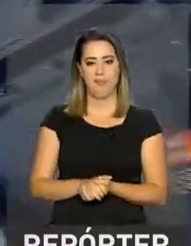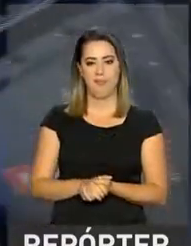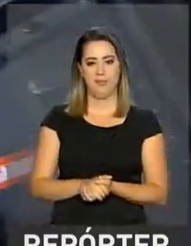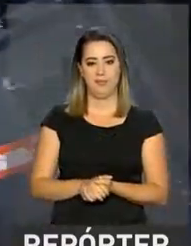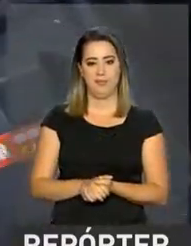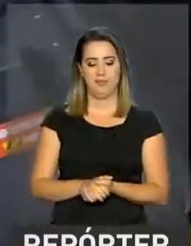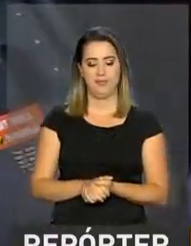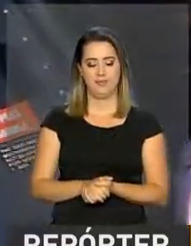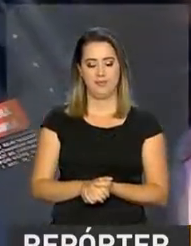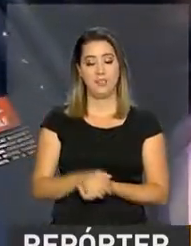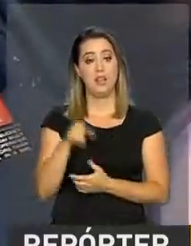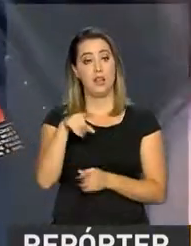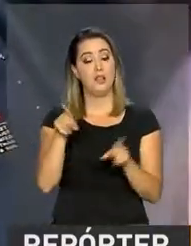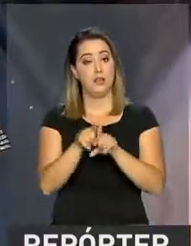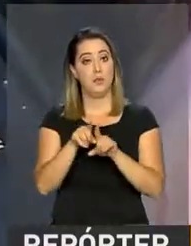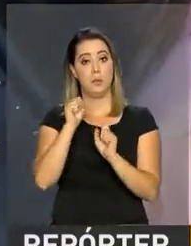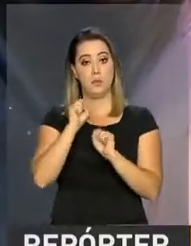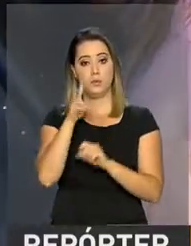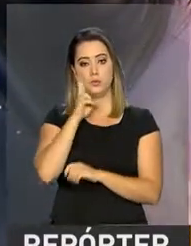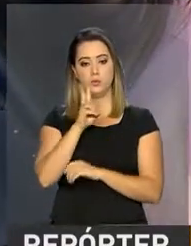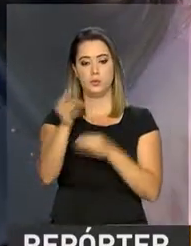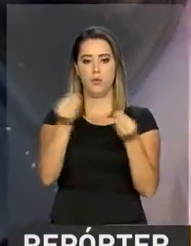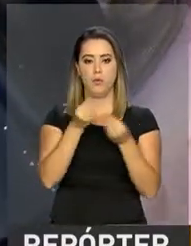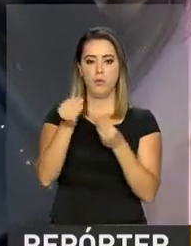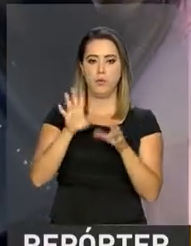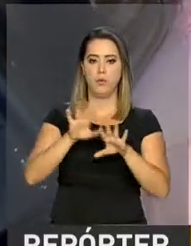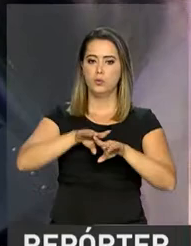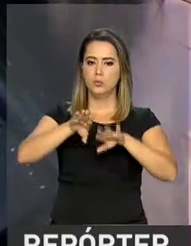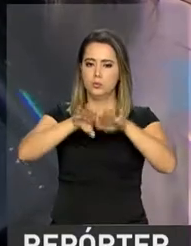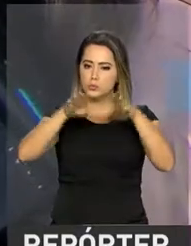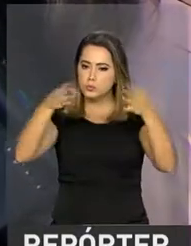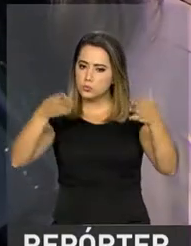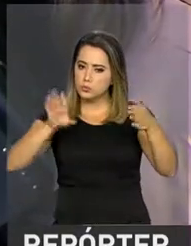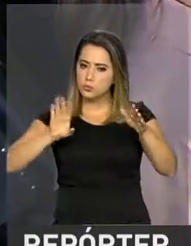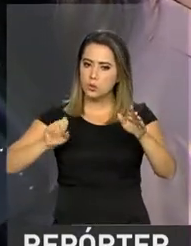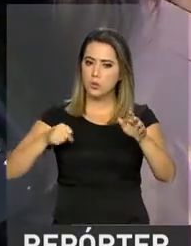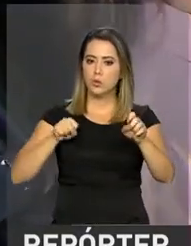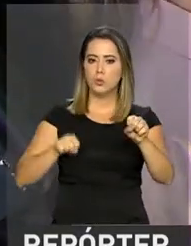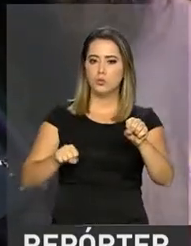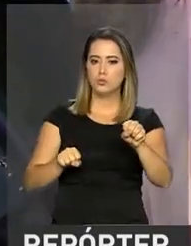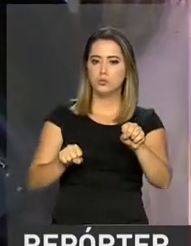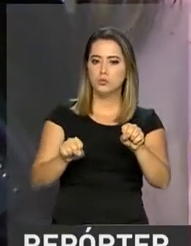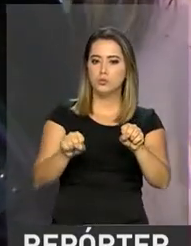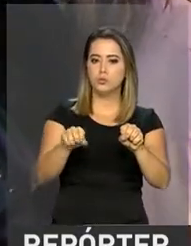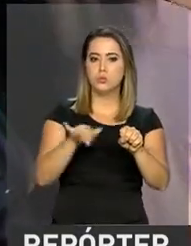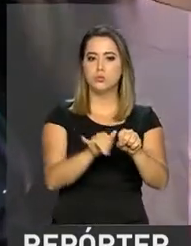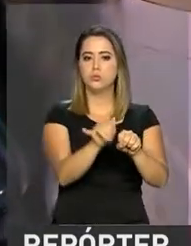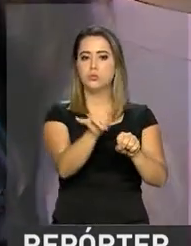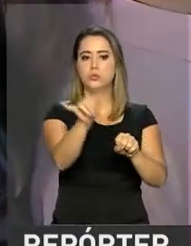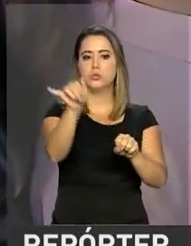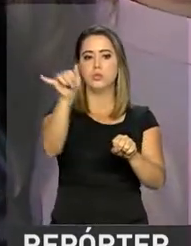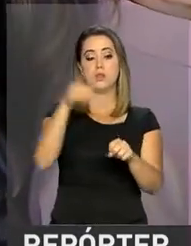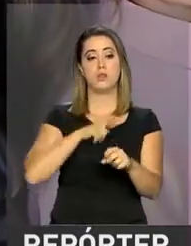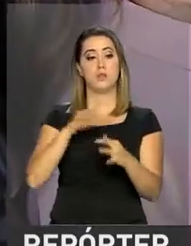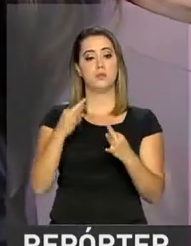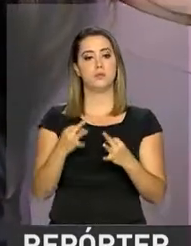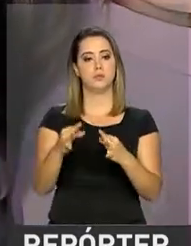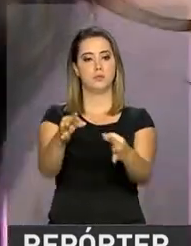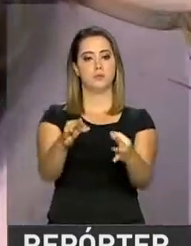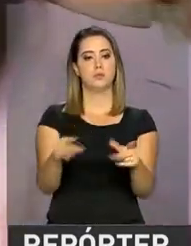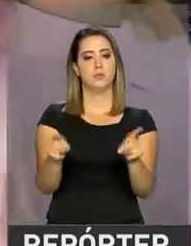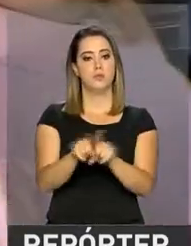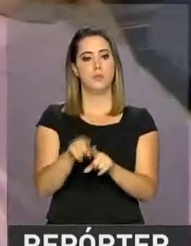de perto o cockpit de um caça que será usado pela Força Aérea Brasileira. E não falta tecnologia no Gripen